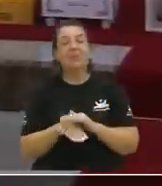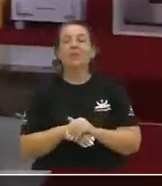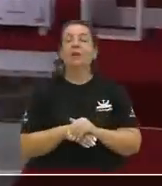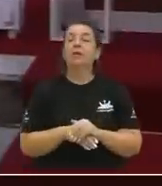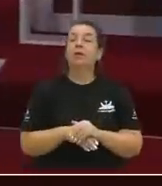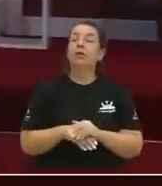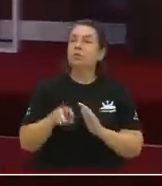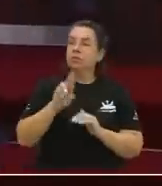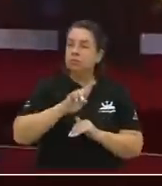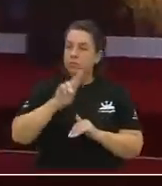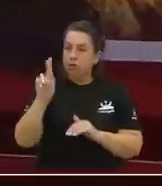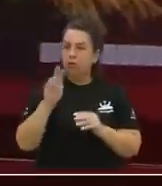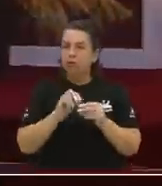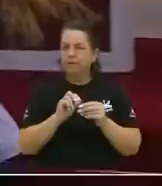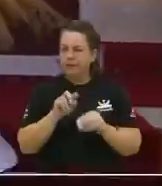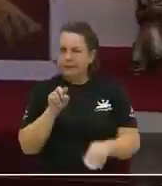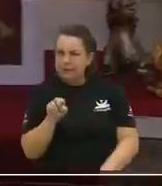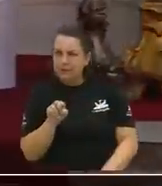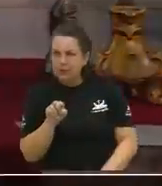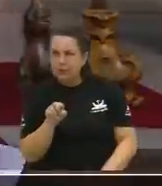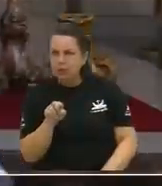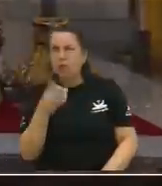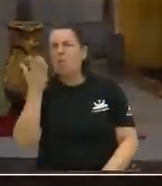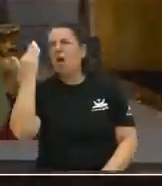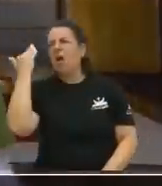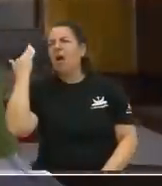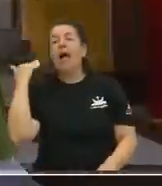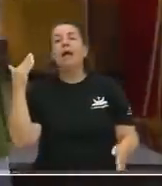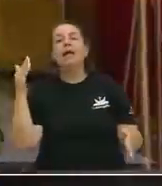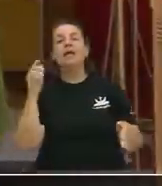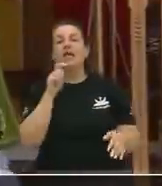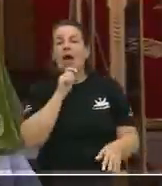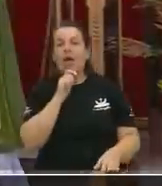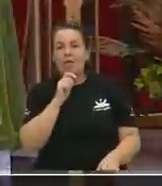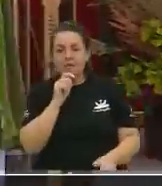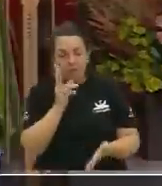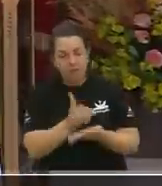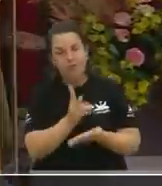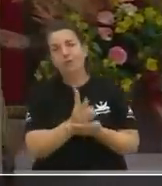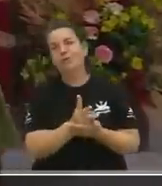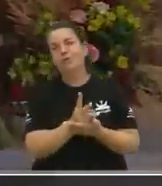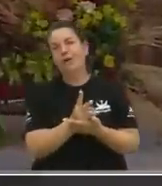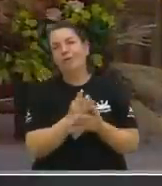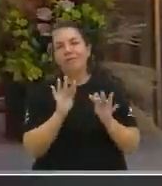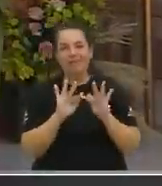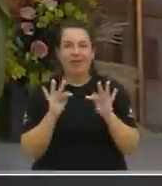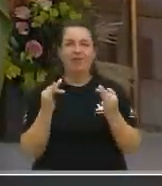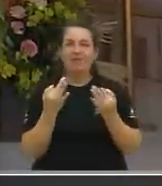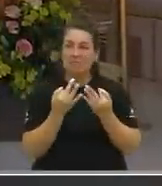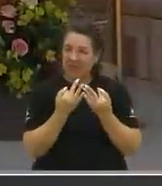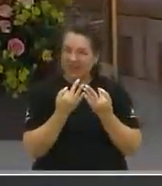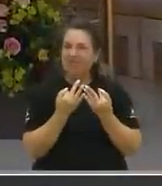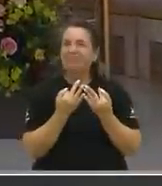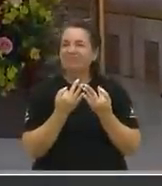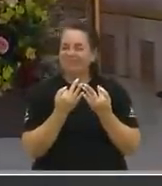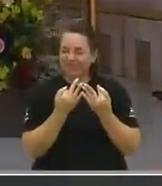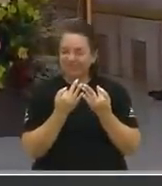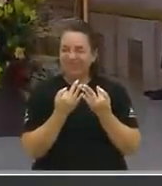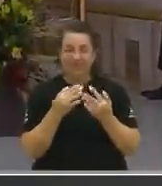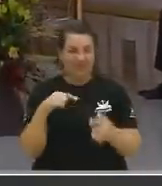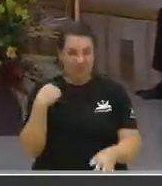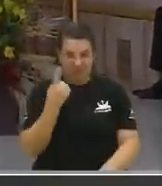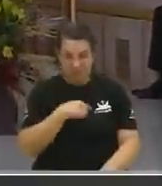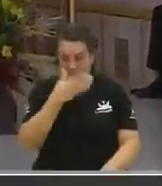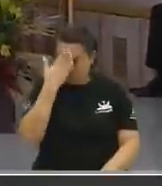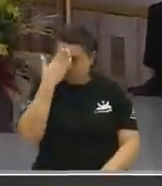Senhor é capaz de fazer isso, fez e faz pela família. Não esqueçamos,